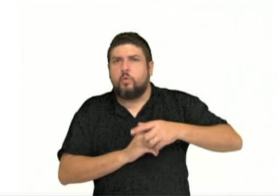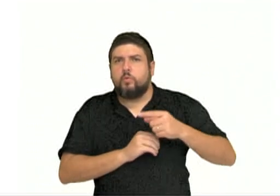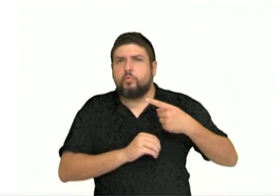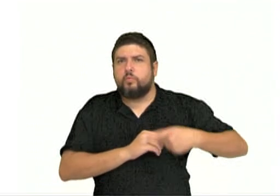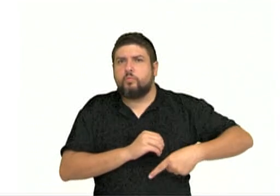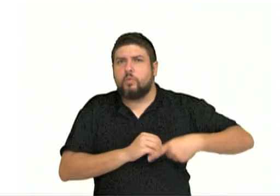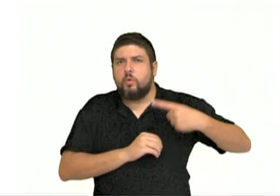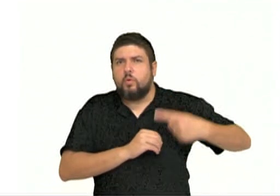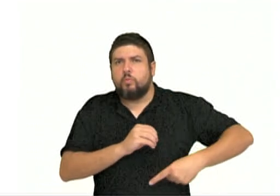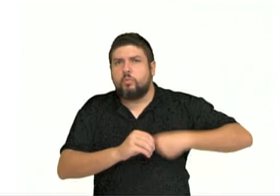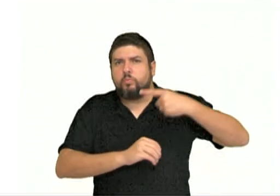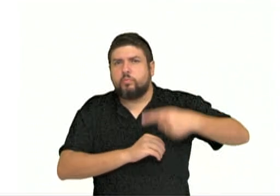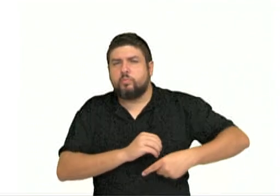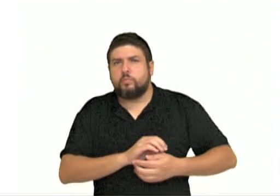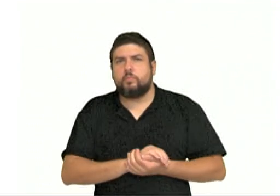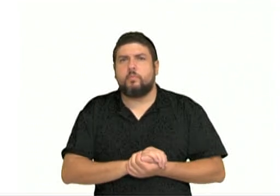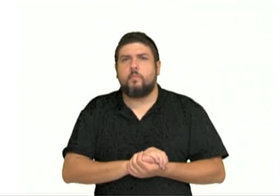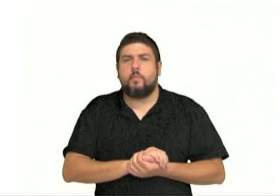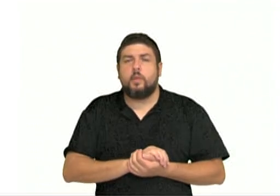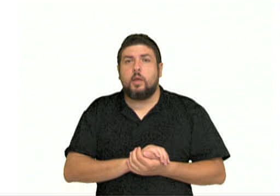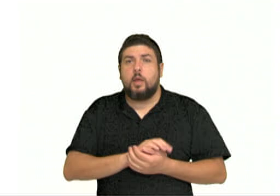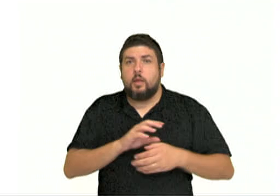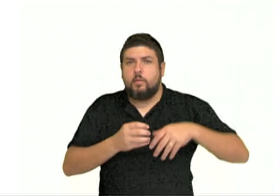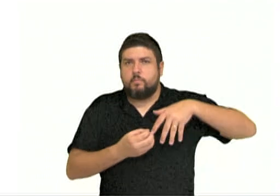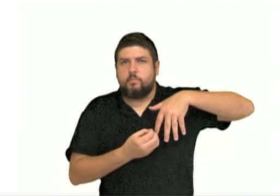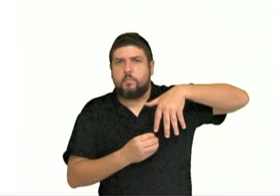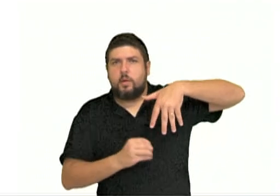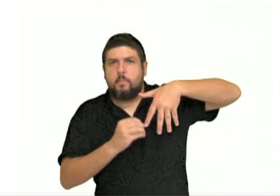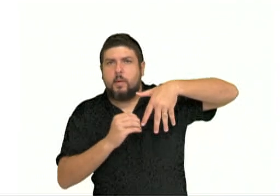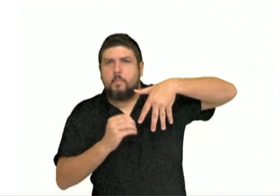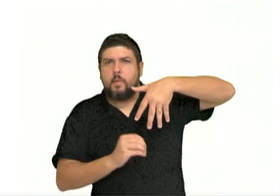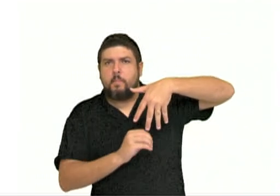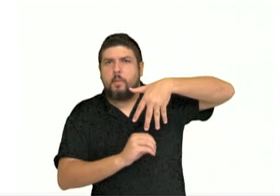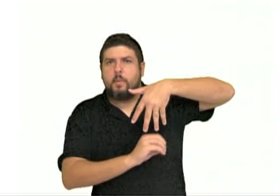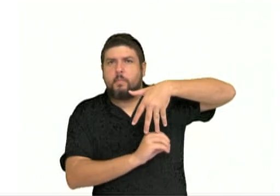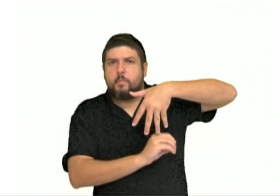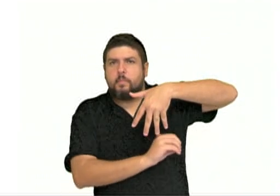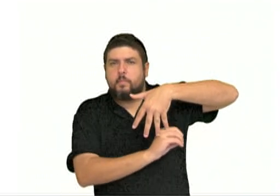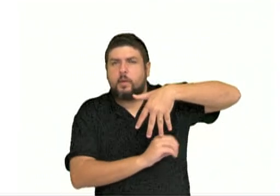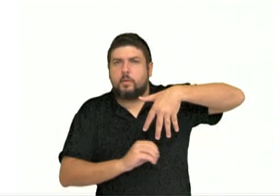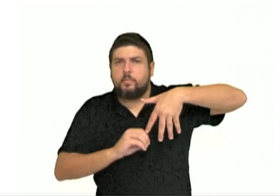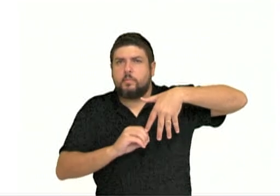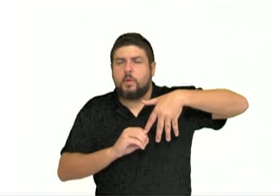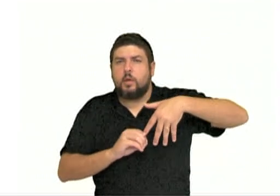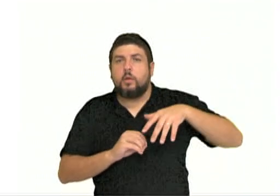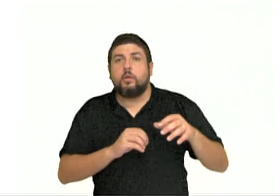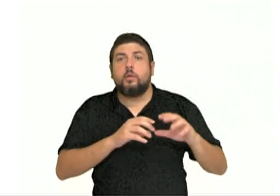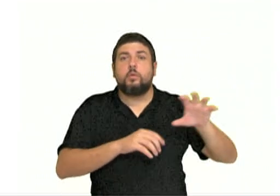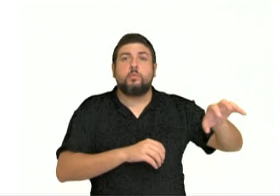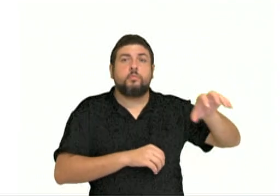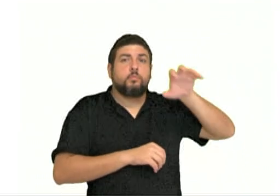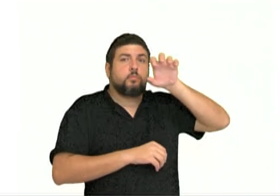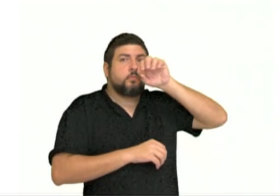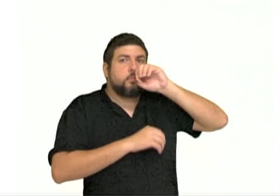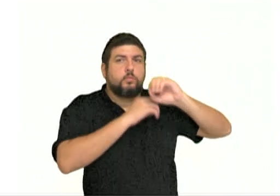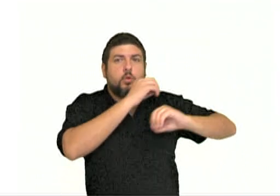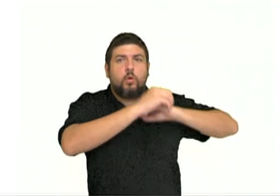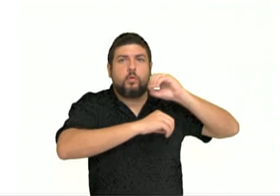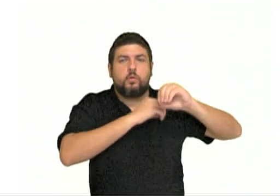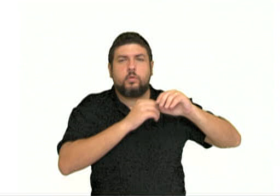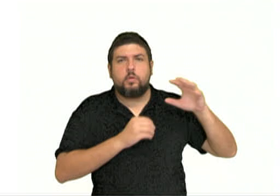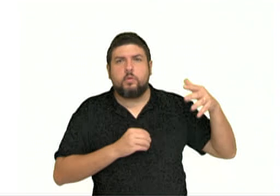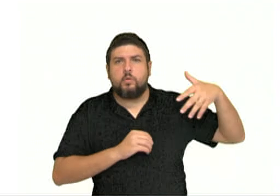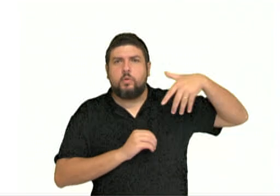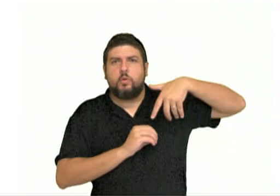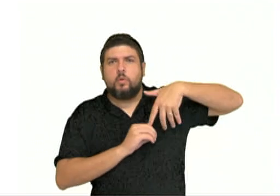troca? Dentro desses alvéolos, o oxigênio vai atravessar, vai entrar nos alvéolos e o gás carbônico